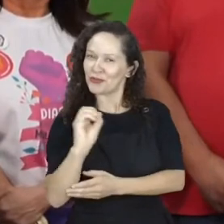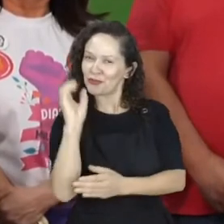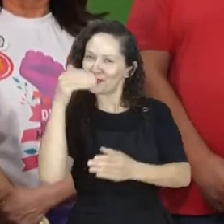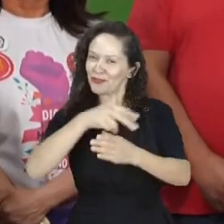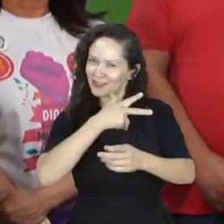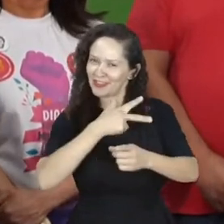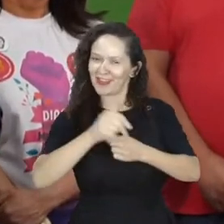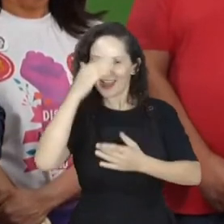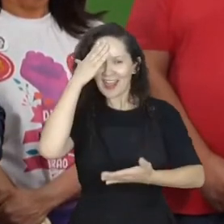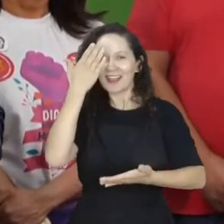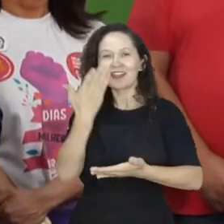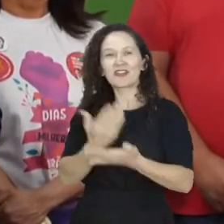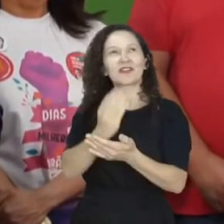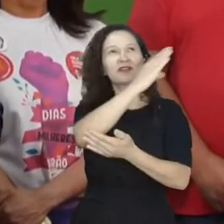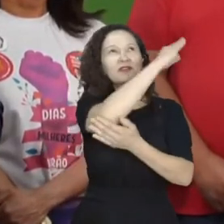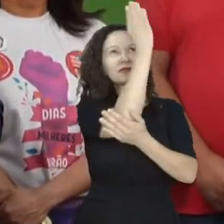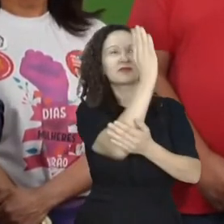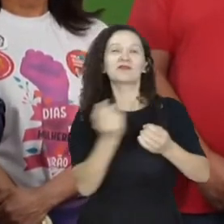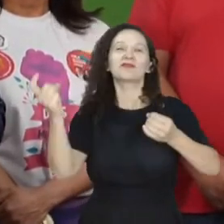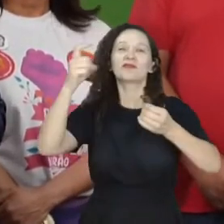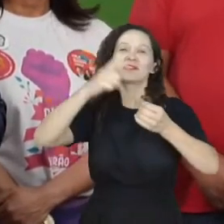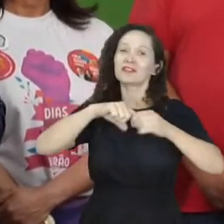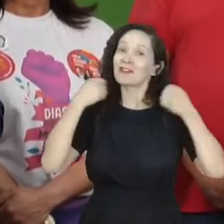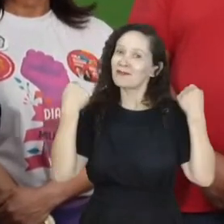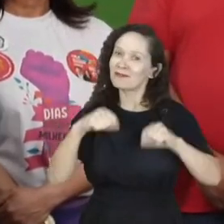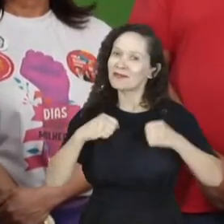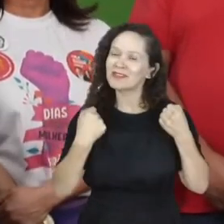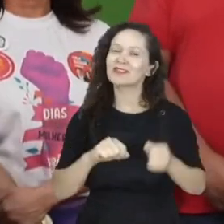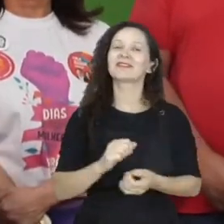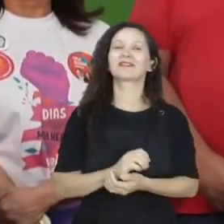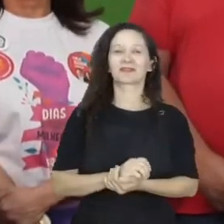Acho que o Brasil precisa voltar